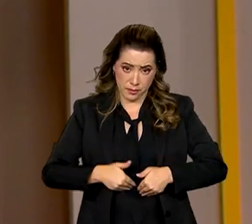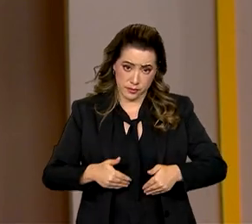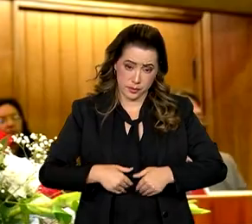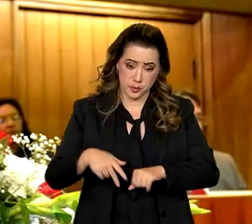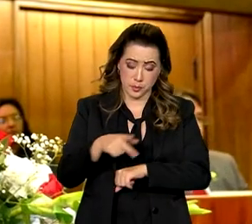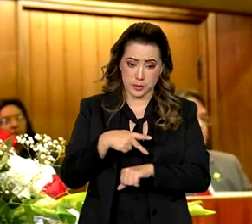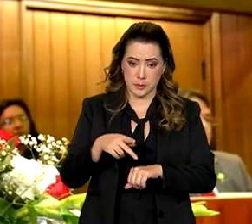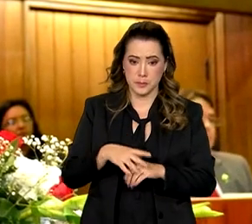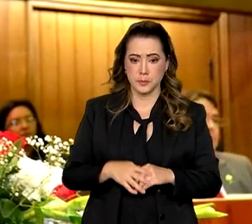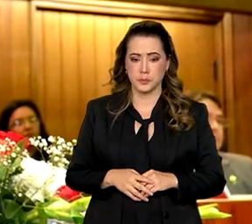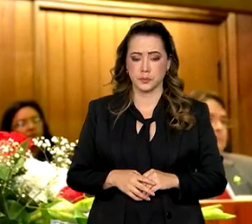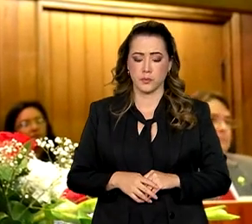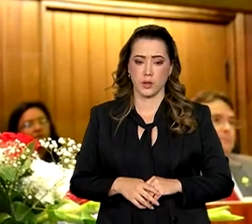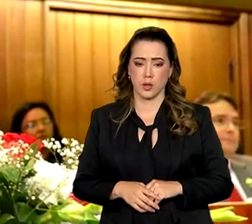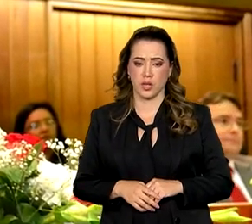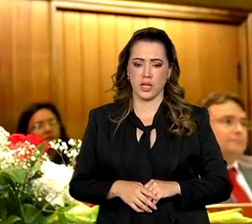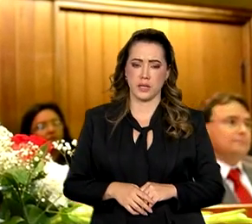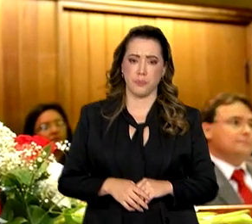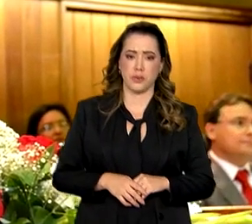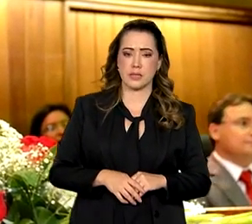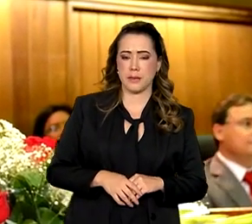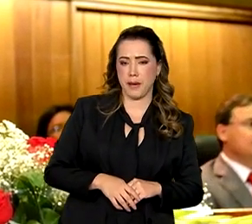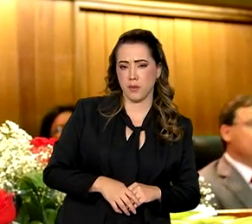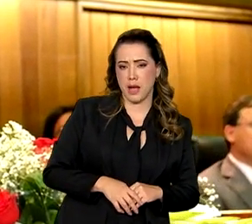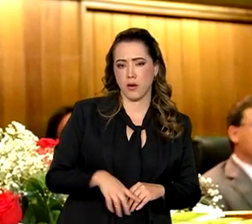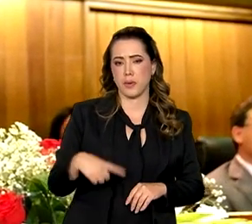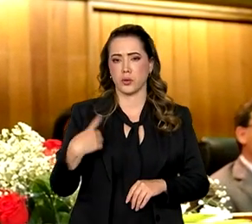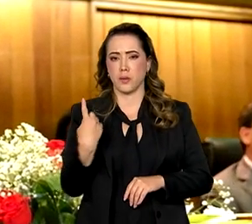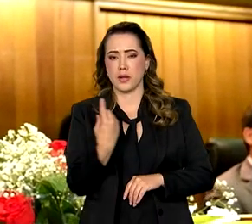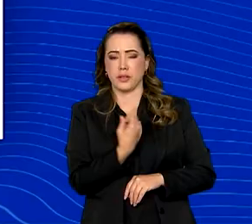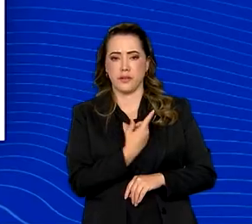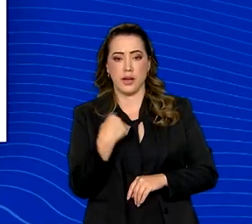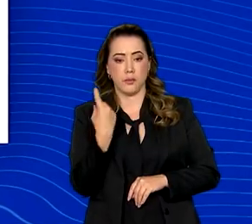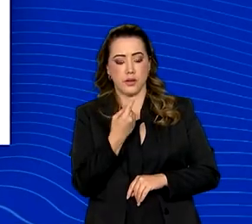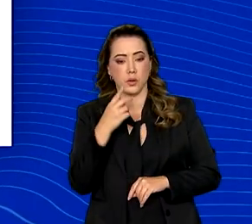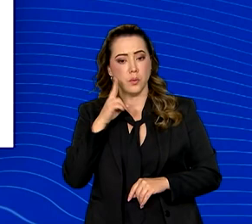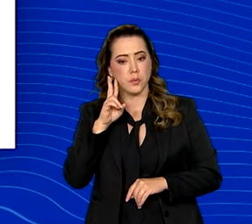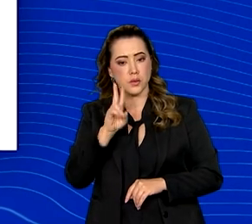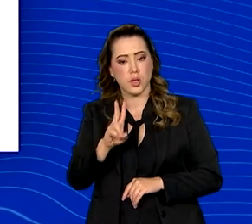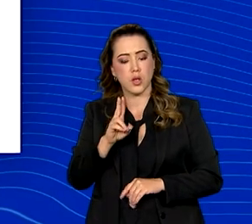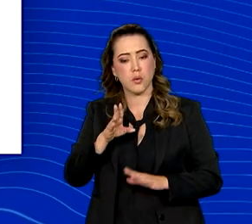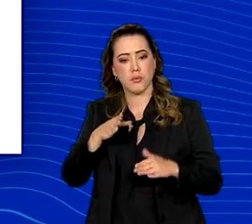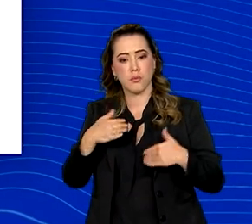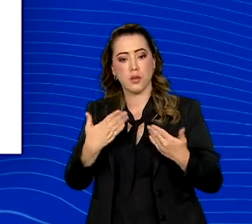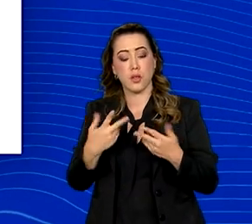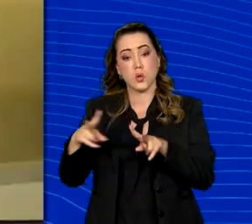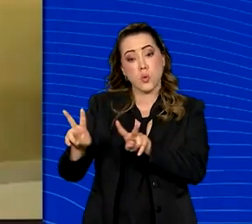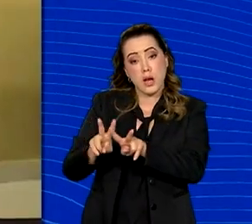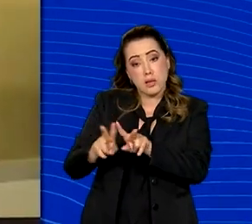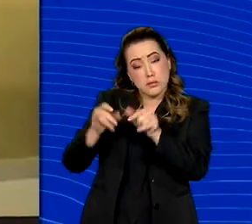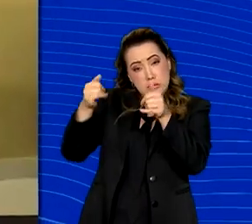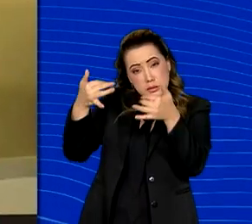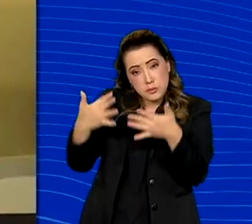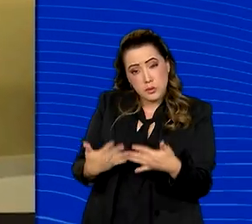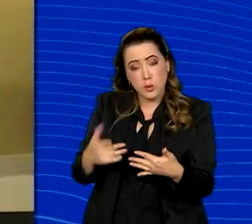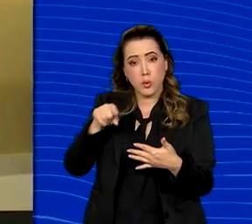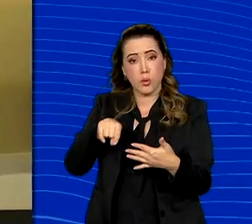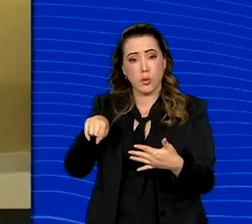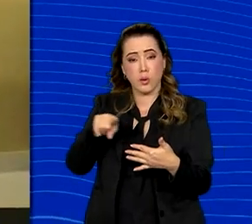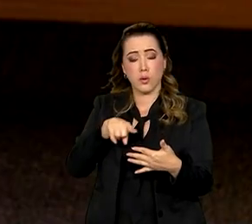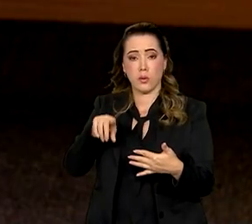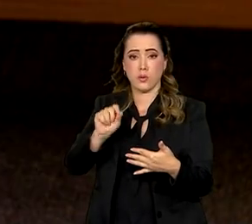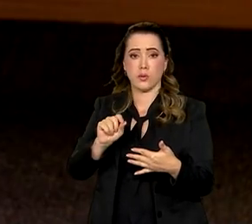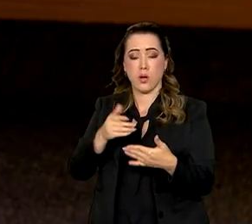fome. No Bom Dia Ministro, Wellington Dias, do Desenvolvimento e Assistência Social, Família e Combate à